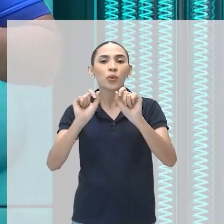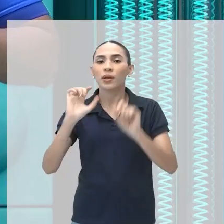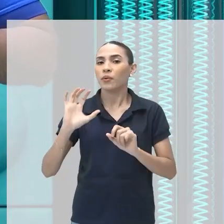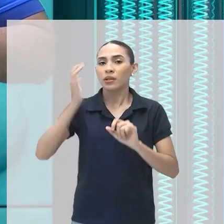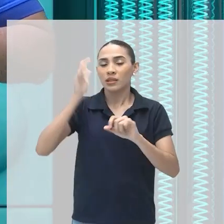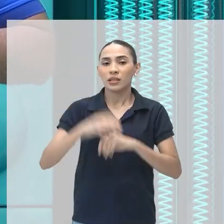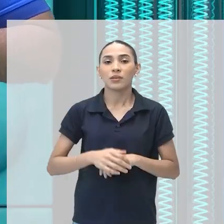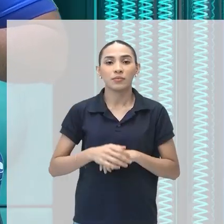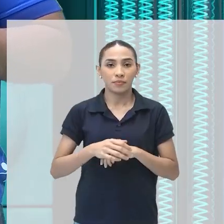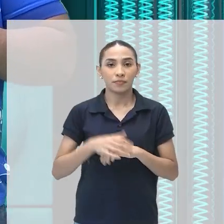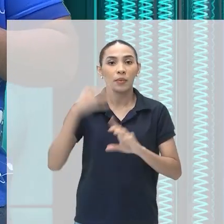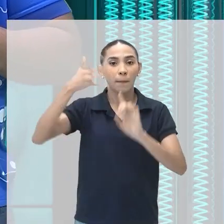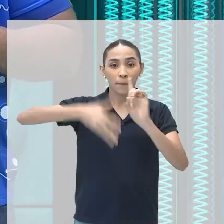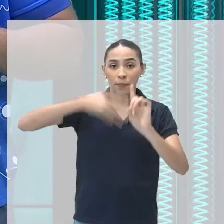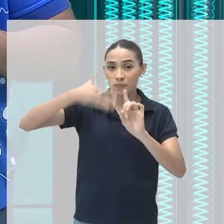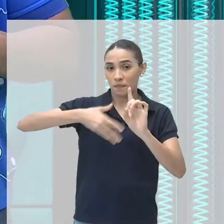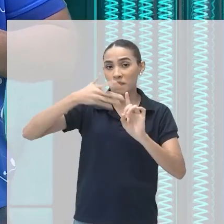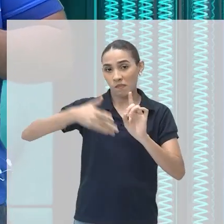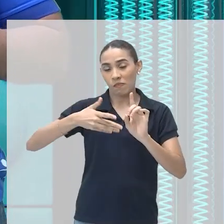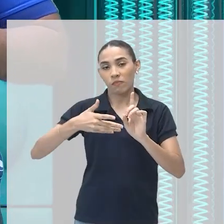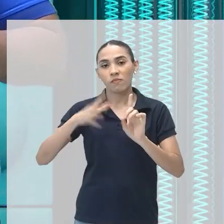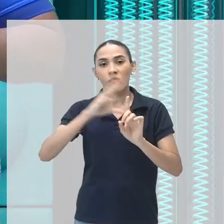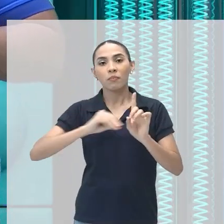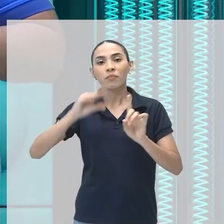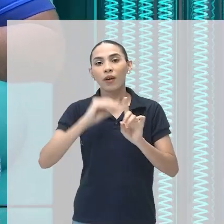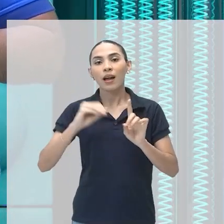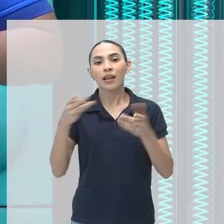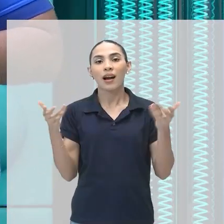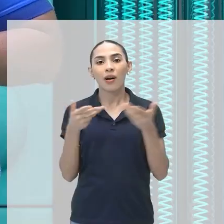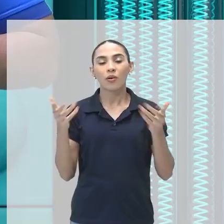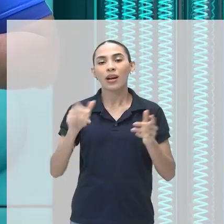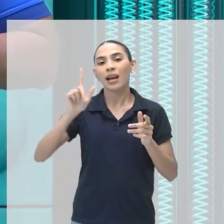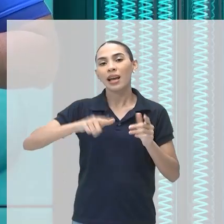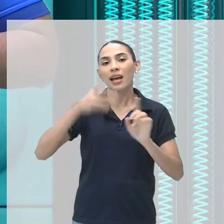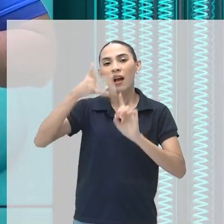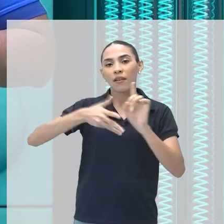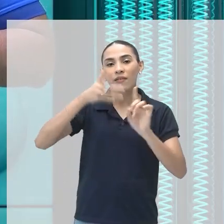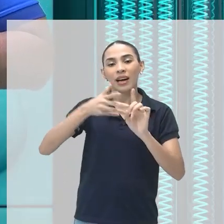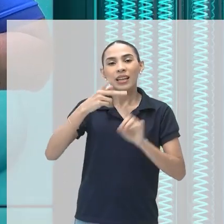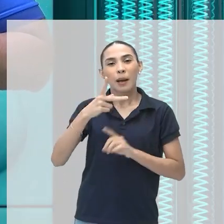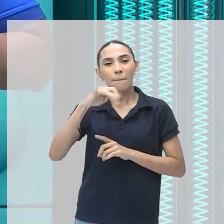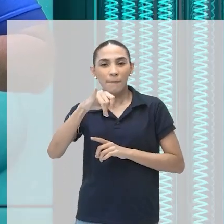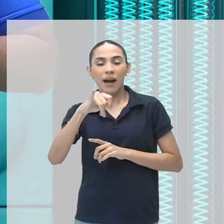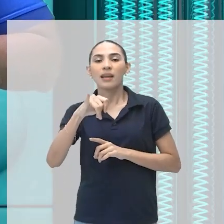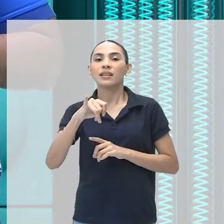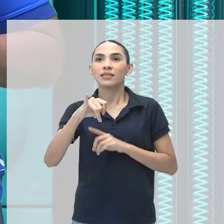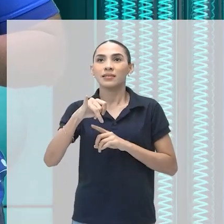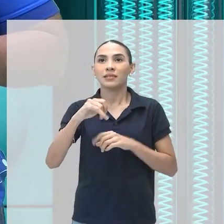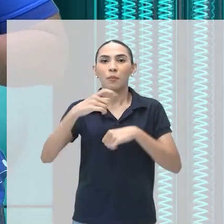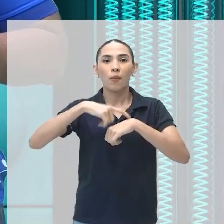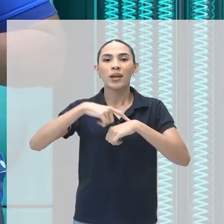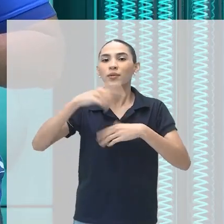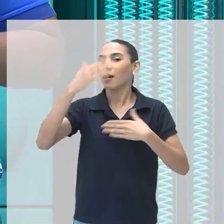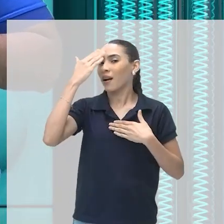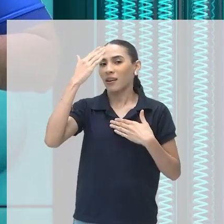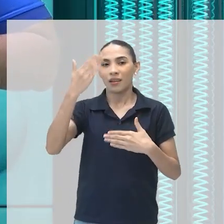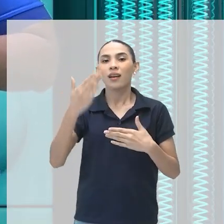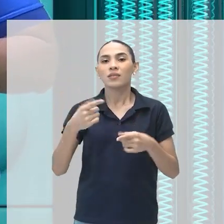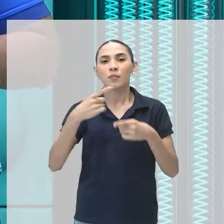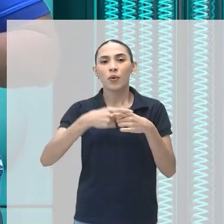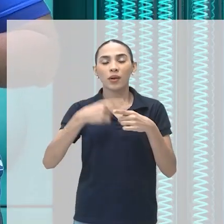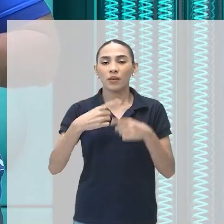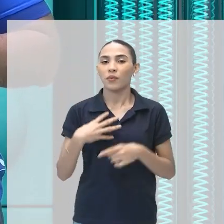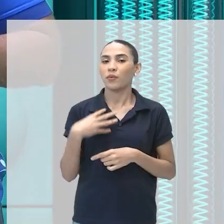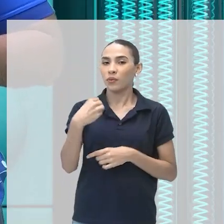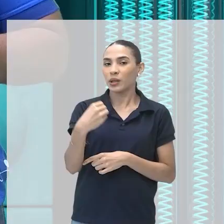aconteceu? Pela narração, ou seja, pela fala, que agora é a fala do pai, ele agradece. Por quê? O